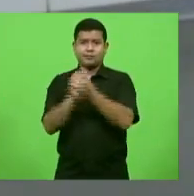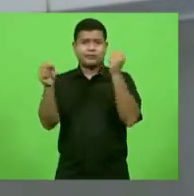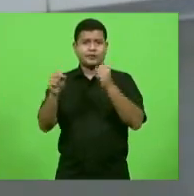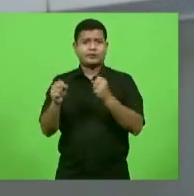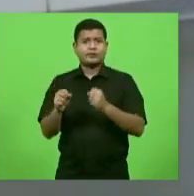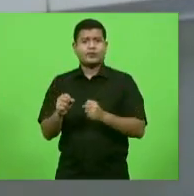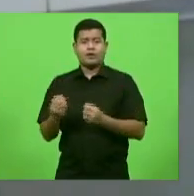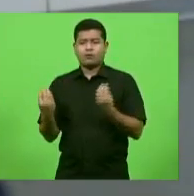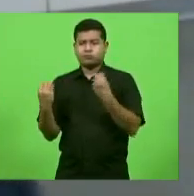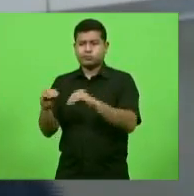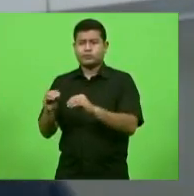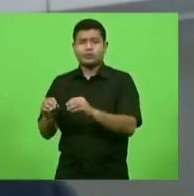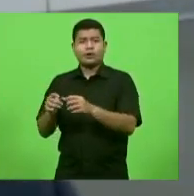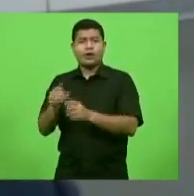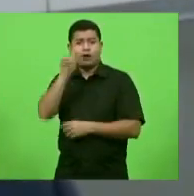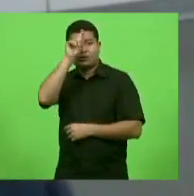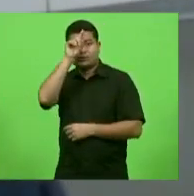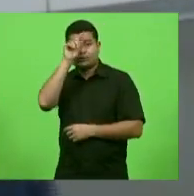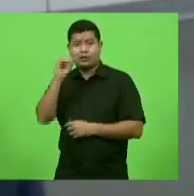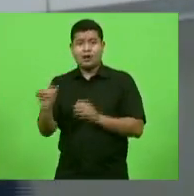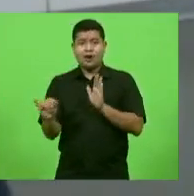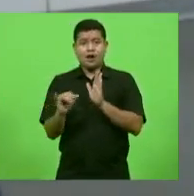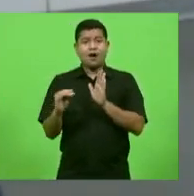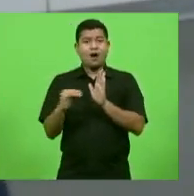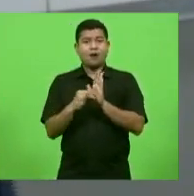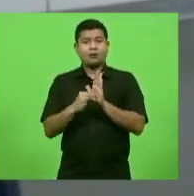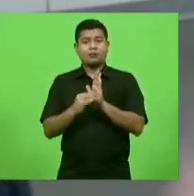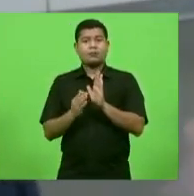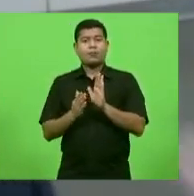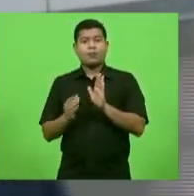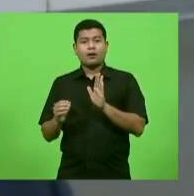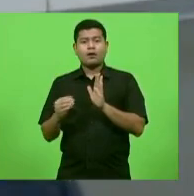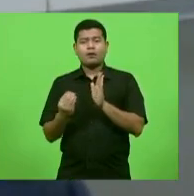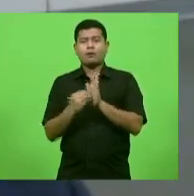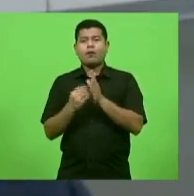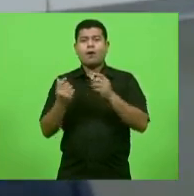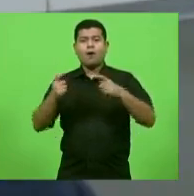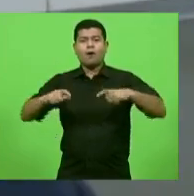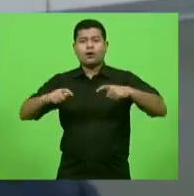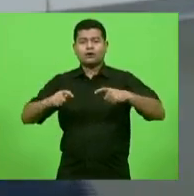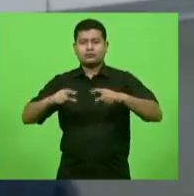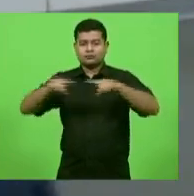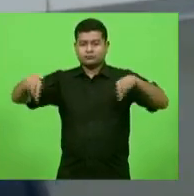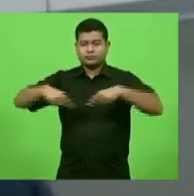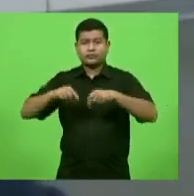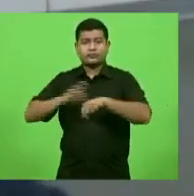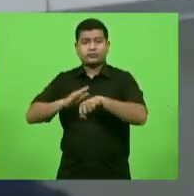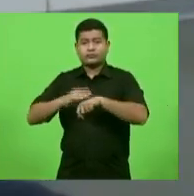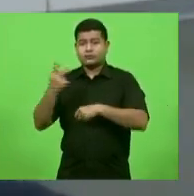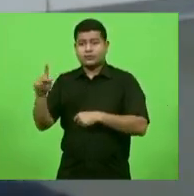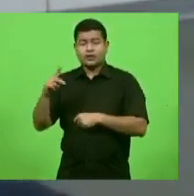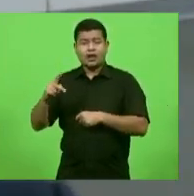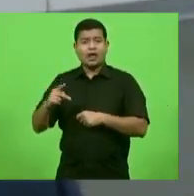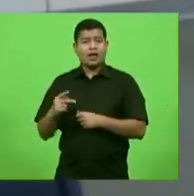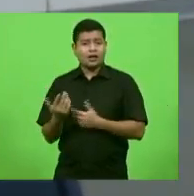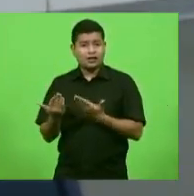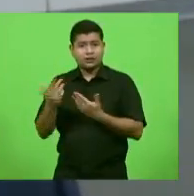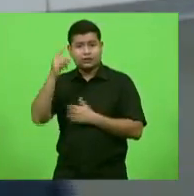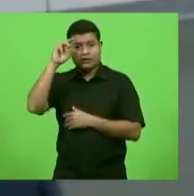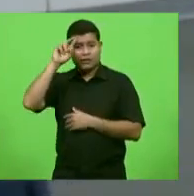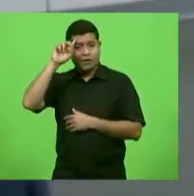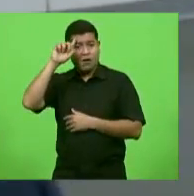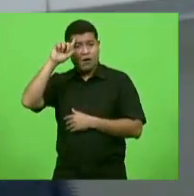publicada do próprio gabinete do governador, do qual, absurdamente, o governador também afirmou desconhecer. Não